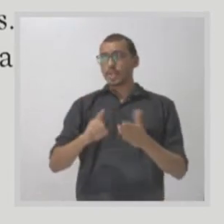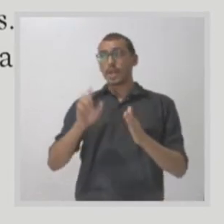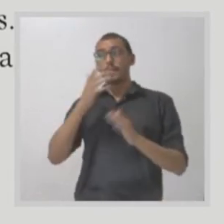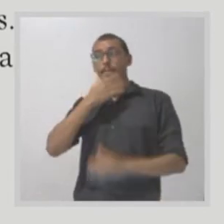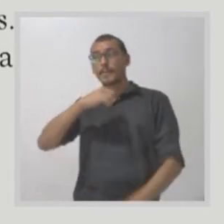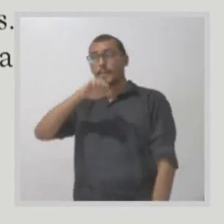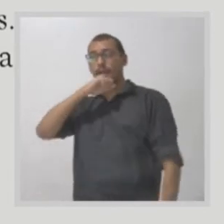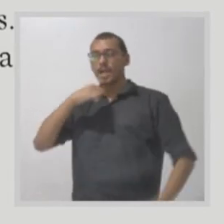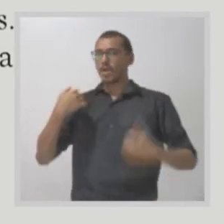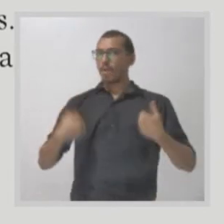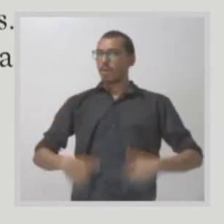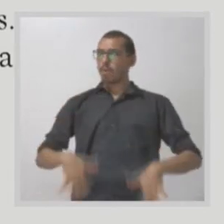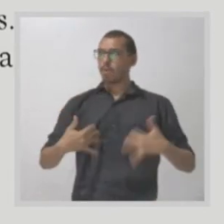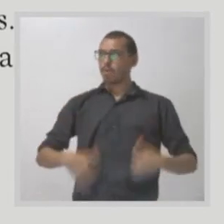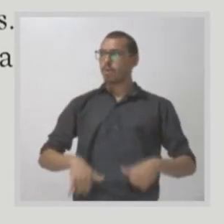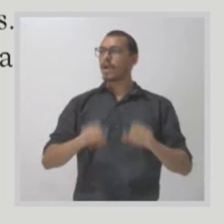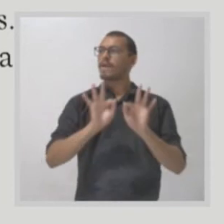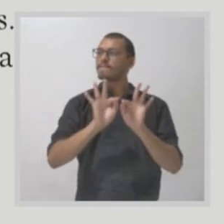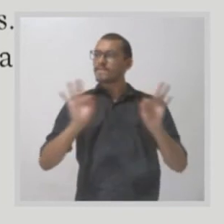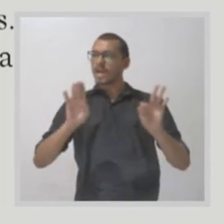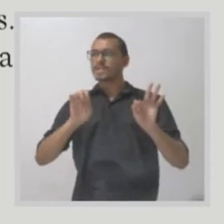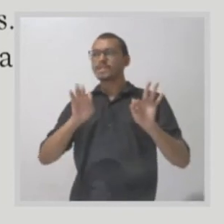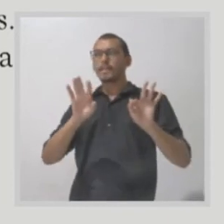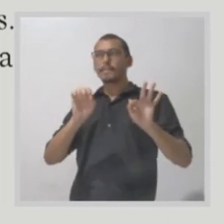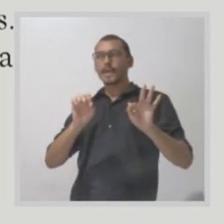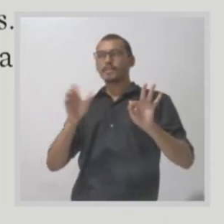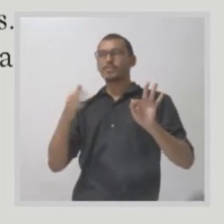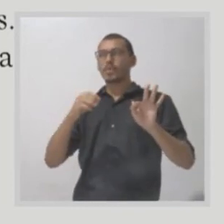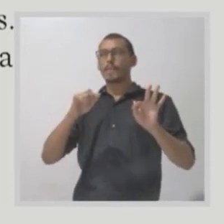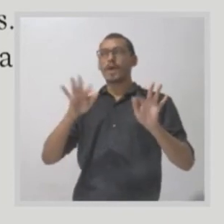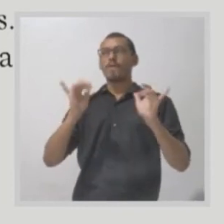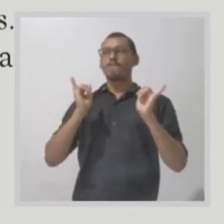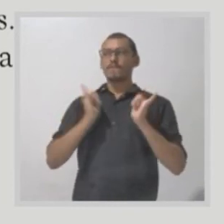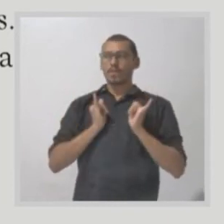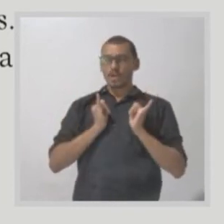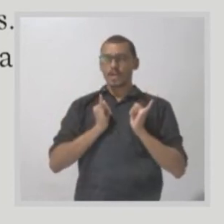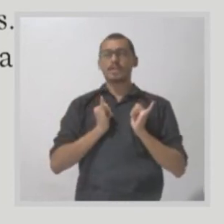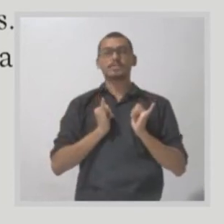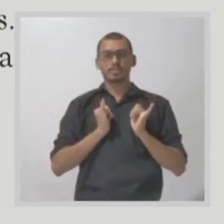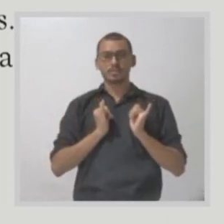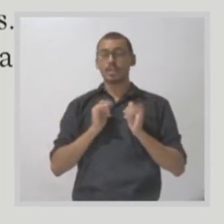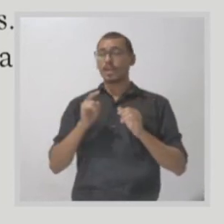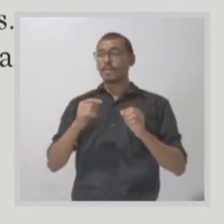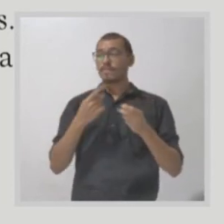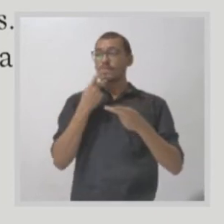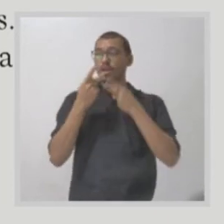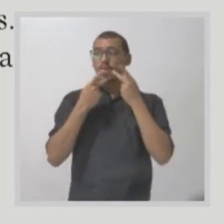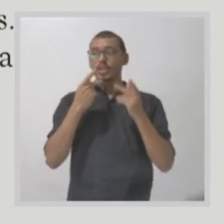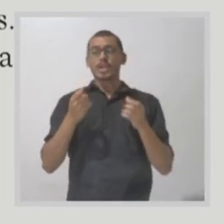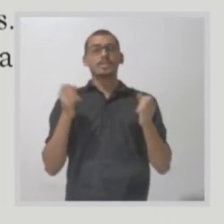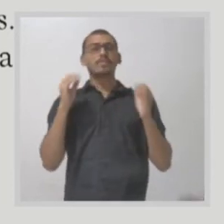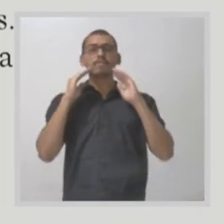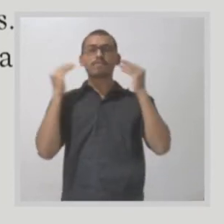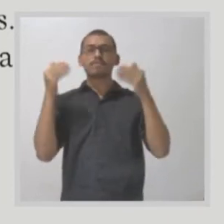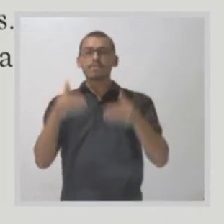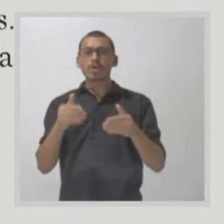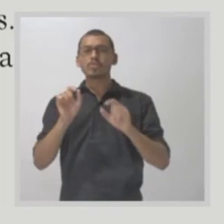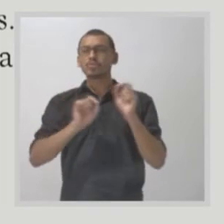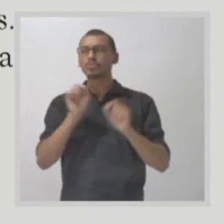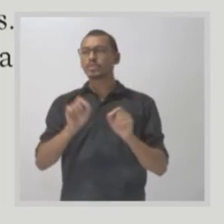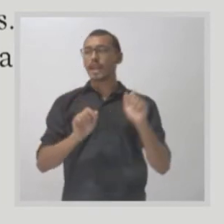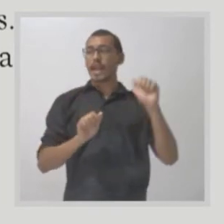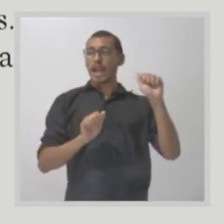brincadeira indicam um tipo de linguagem utilizada mais por idosos, professores, crianças ou